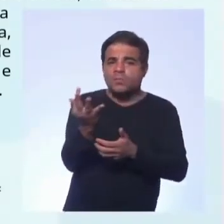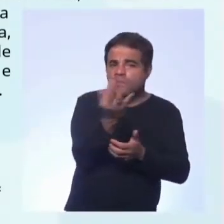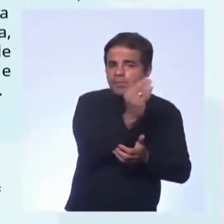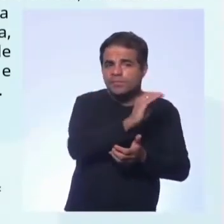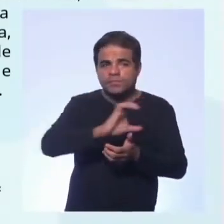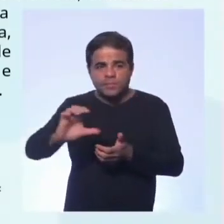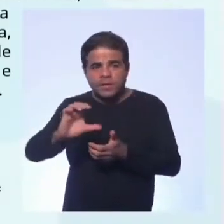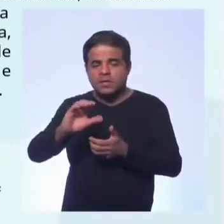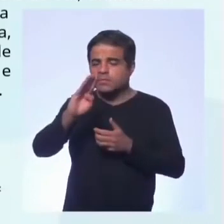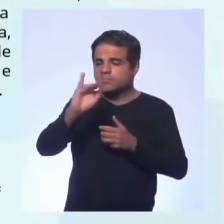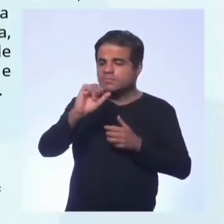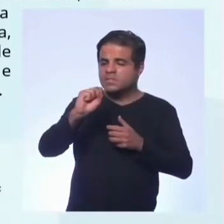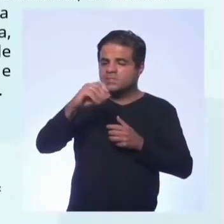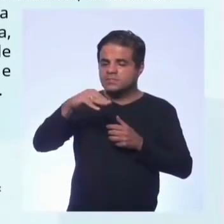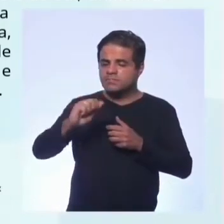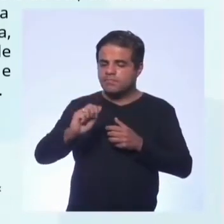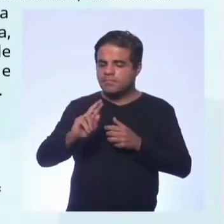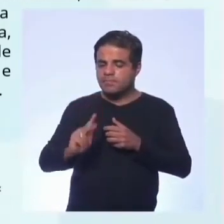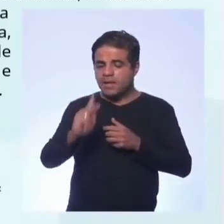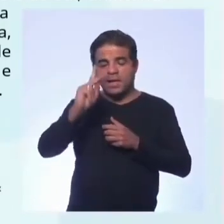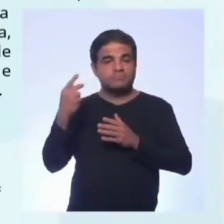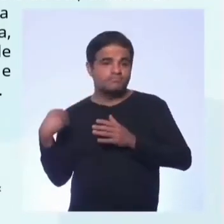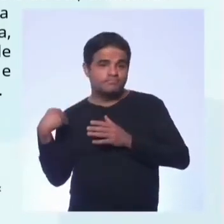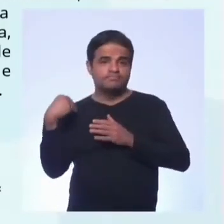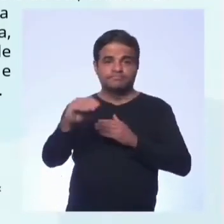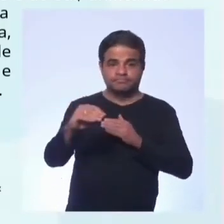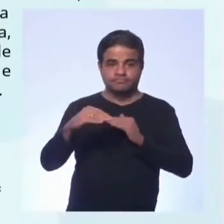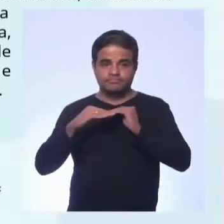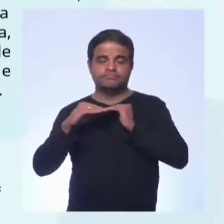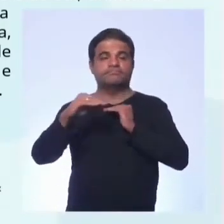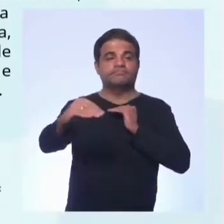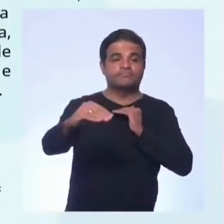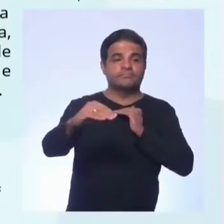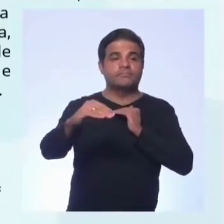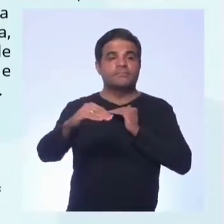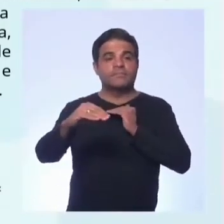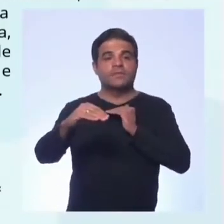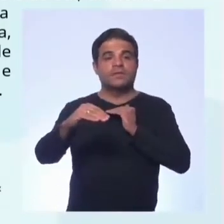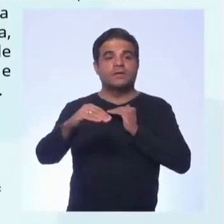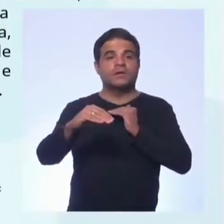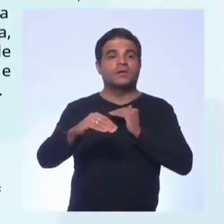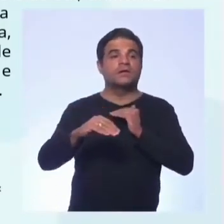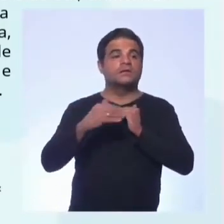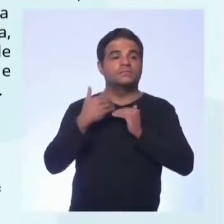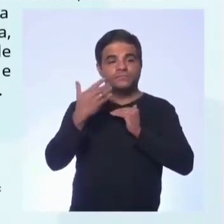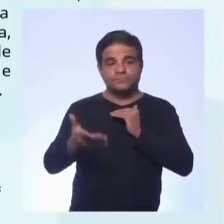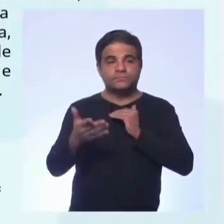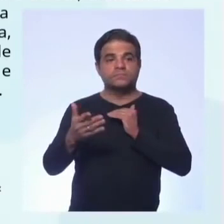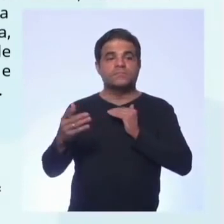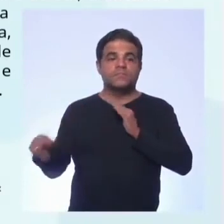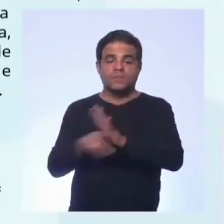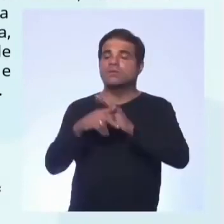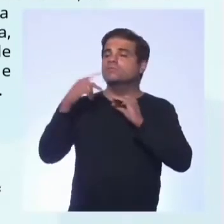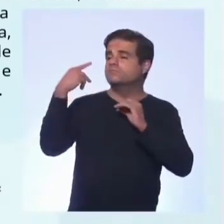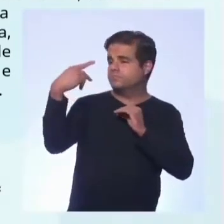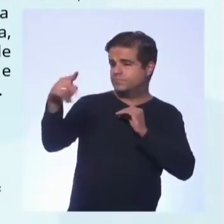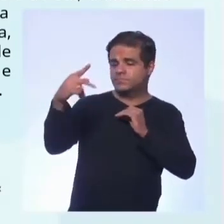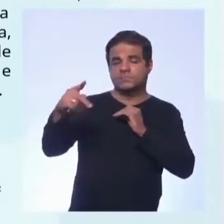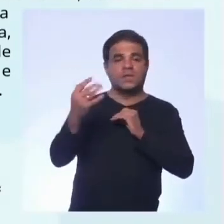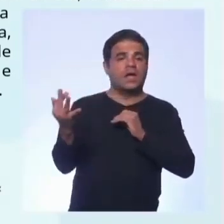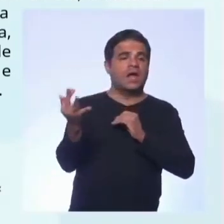França, Bismarck anexou a região da fronteira chamada Alsácia e Lorena, que pertencia